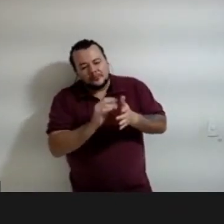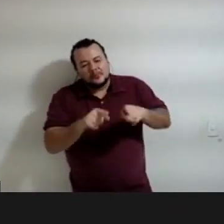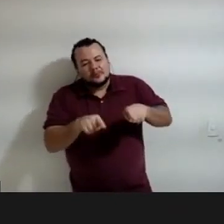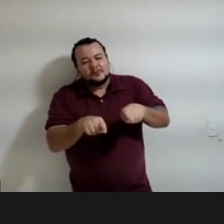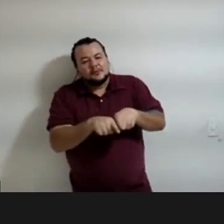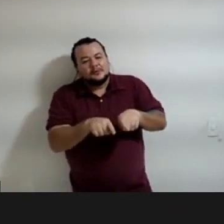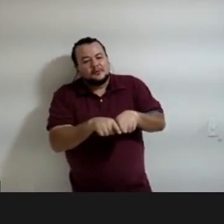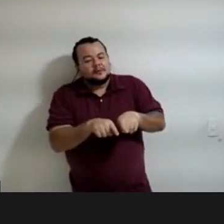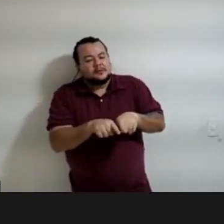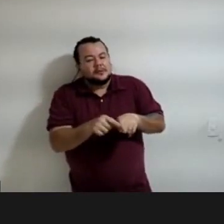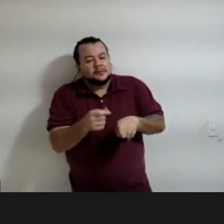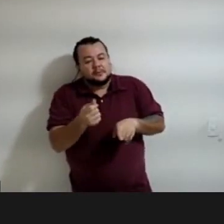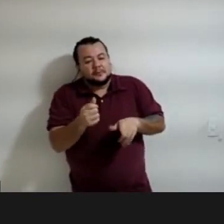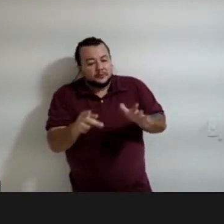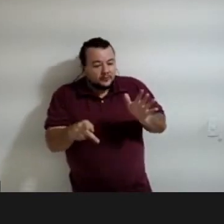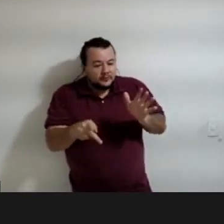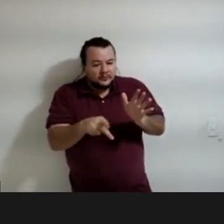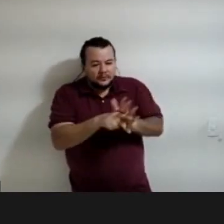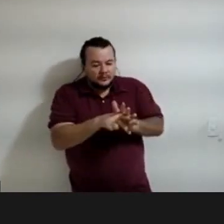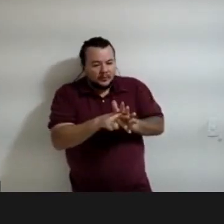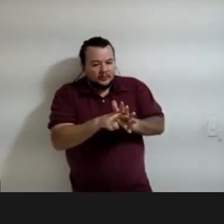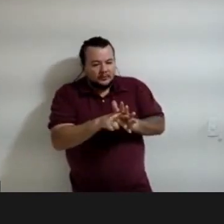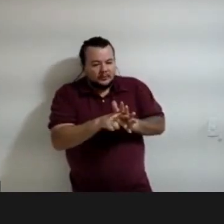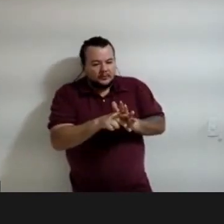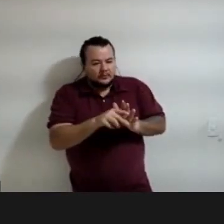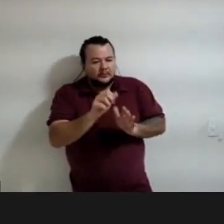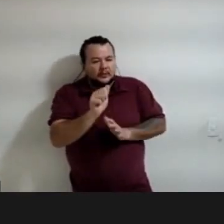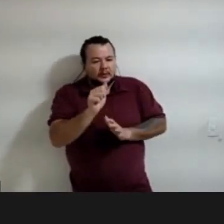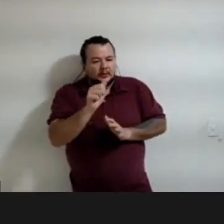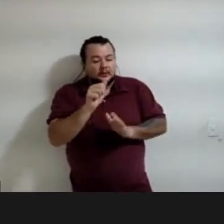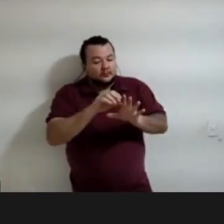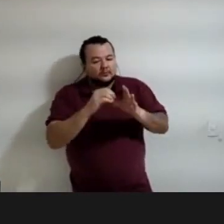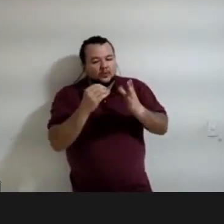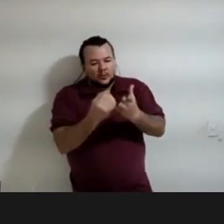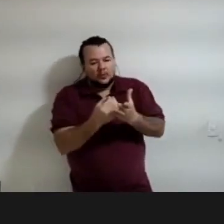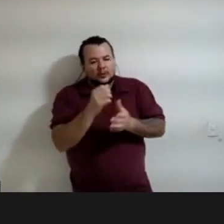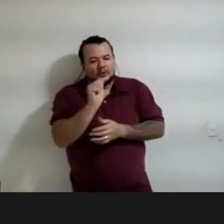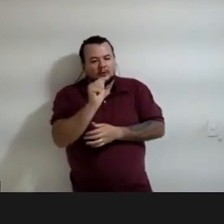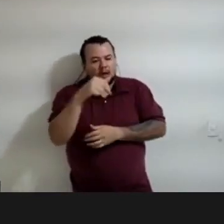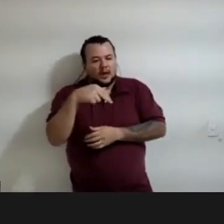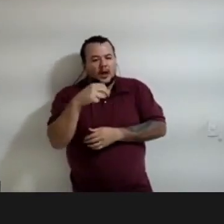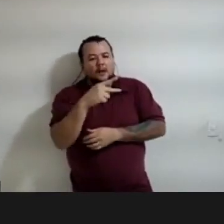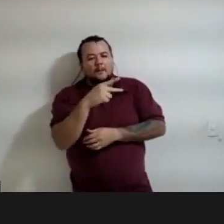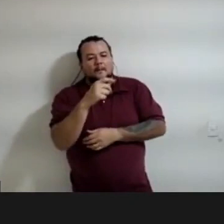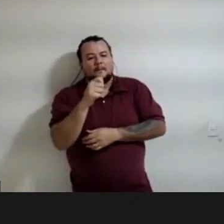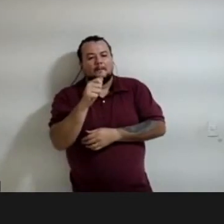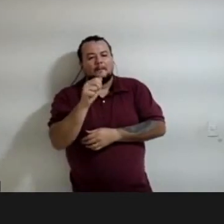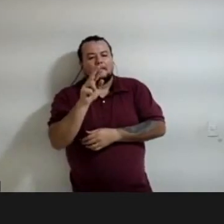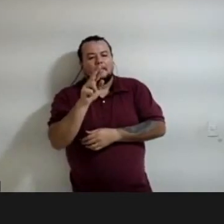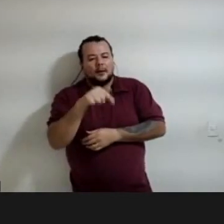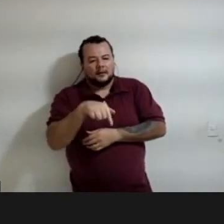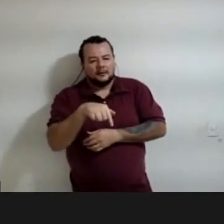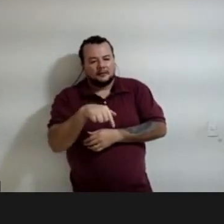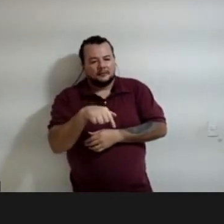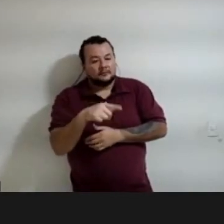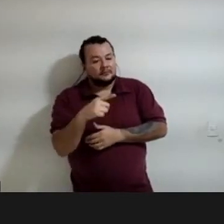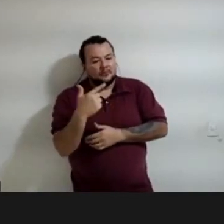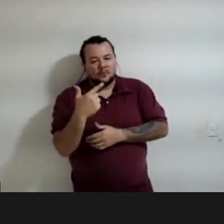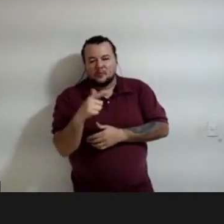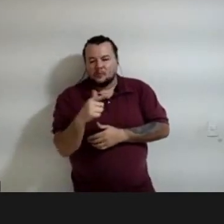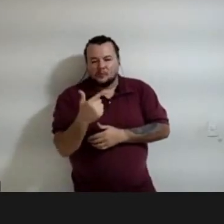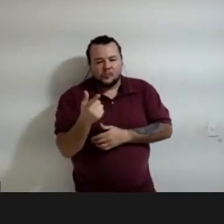do programa SEDE e da ANPAC, sem a contribuição nenhum centavo de nenhum dos órgãos de